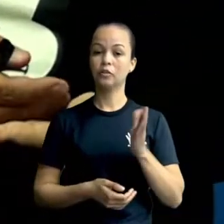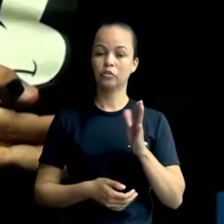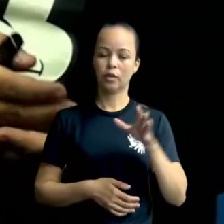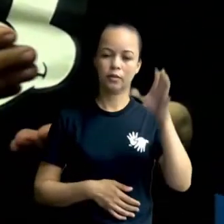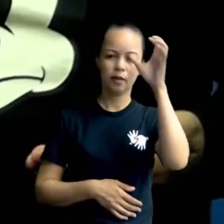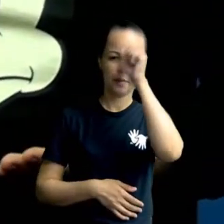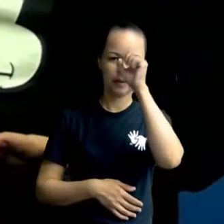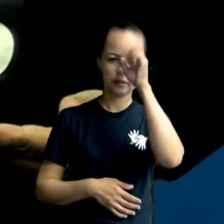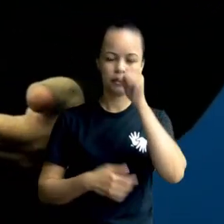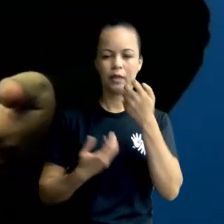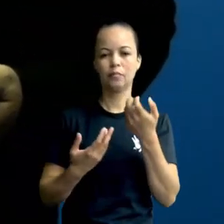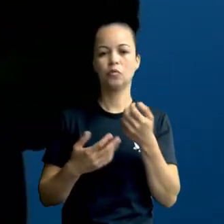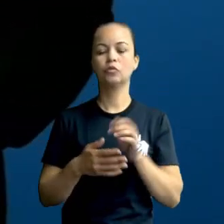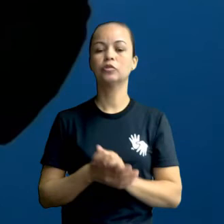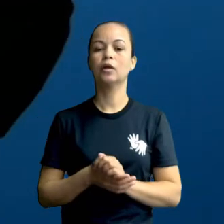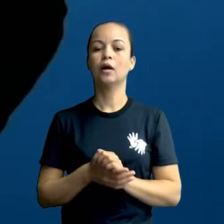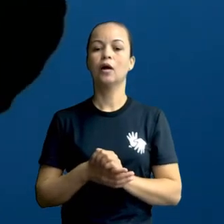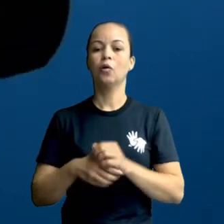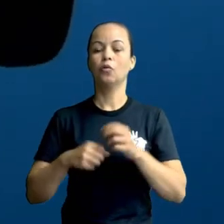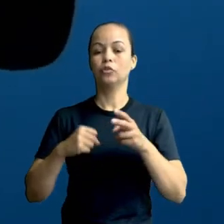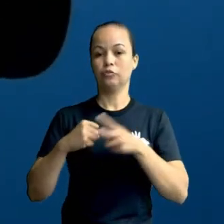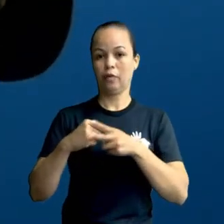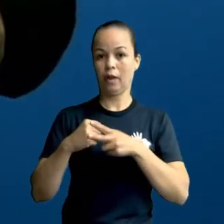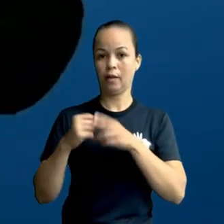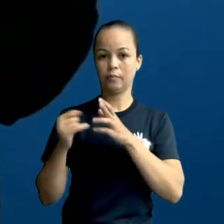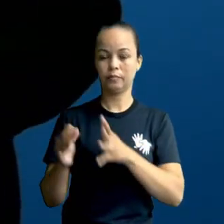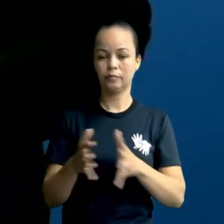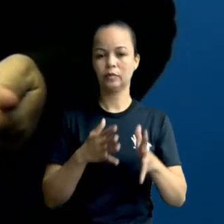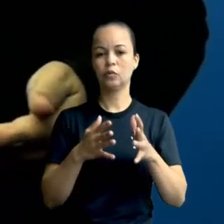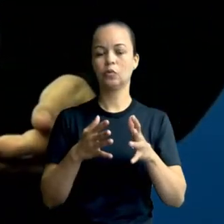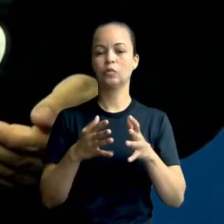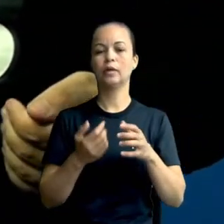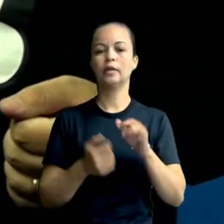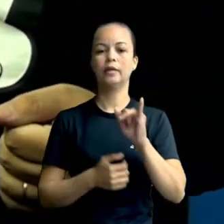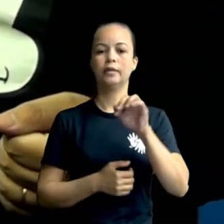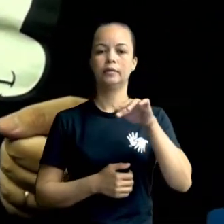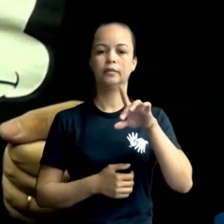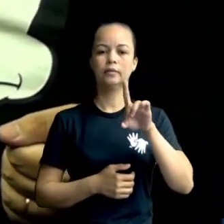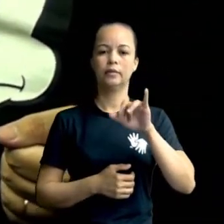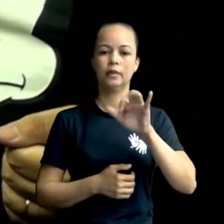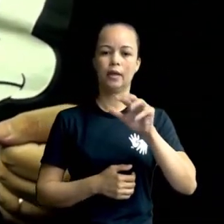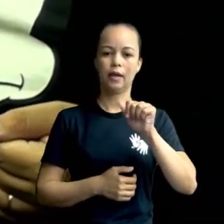que aprendemos os tempos no modo indicativo, vamos os tempos do modo